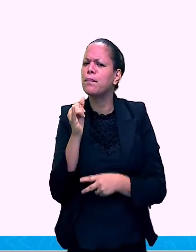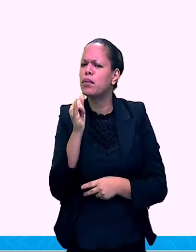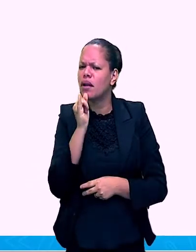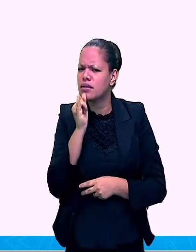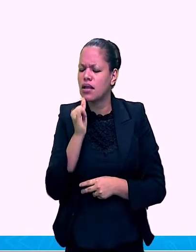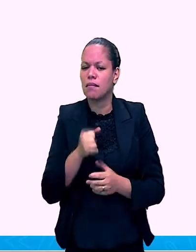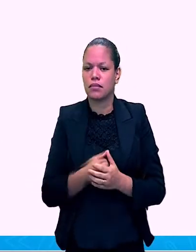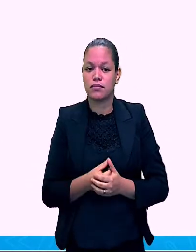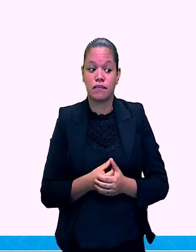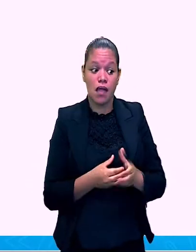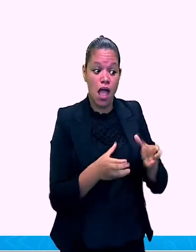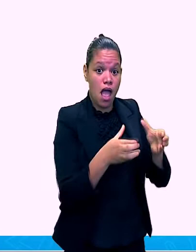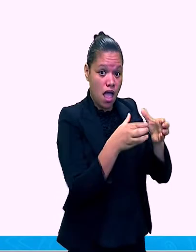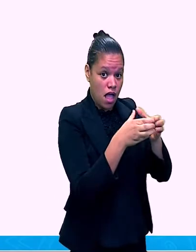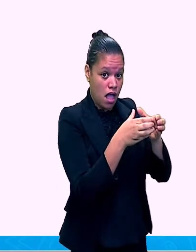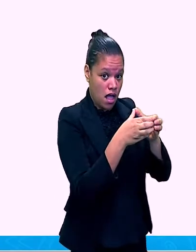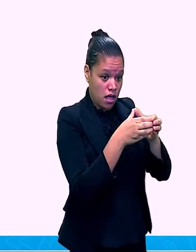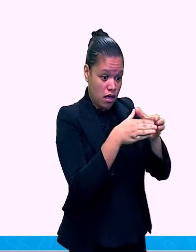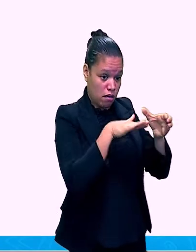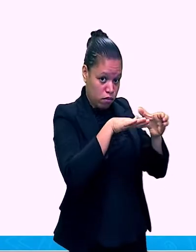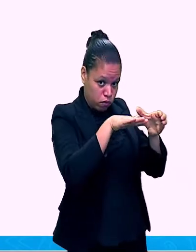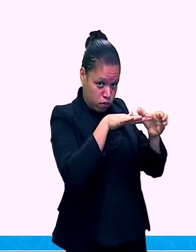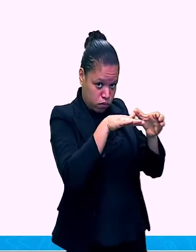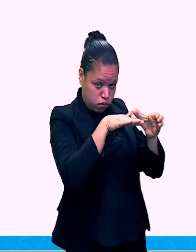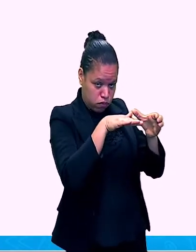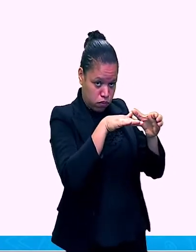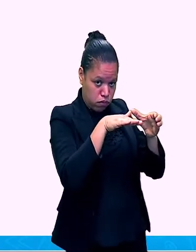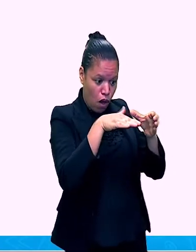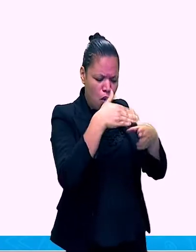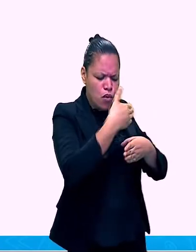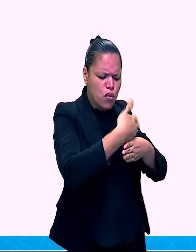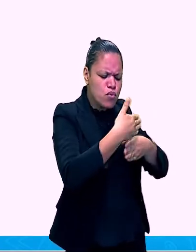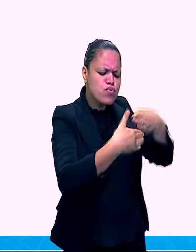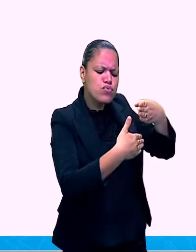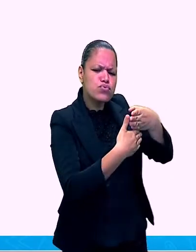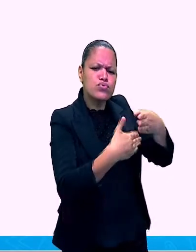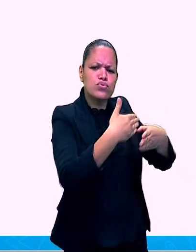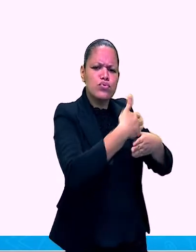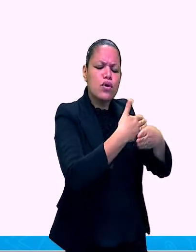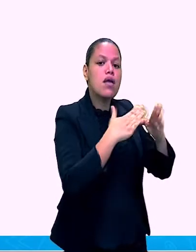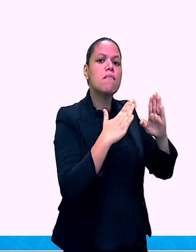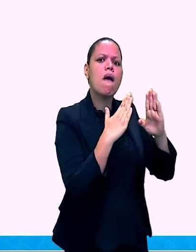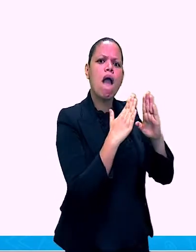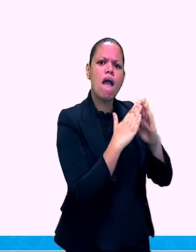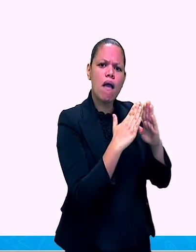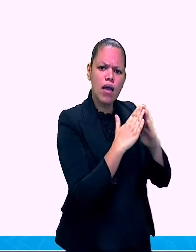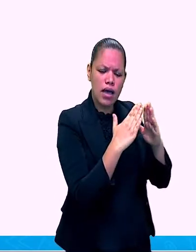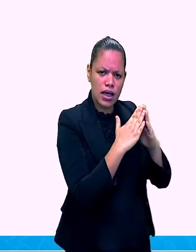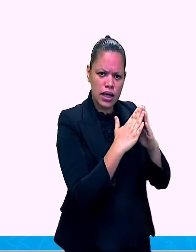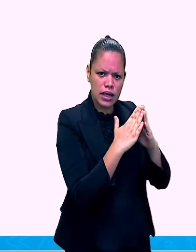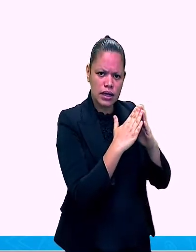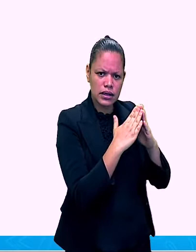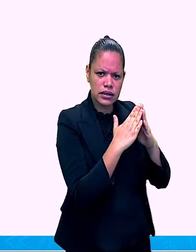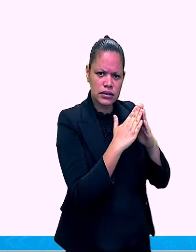nossas casas aqui neste espaço. E aí vem um conflito com a